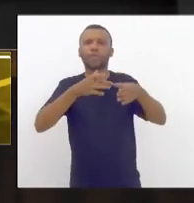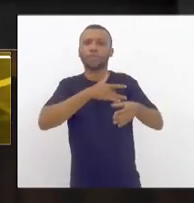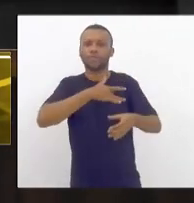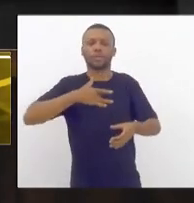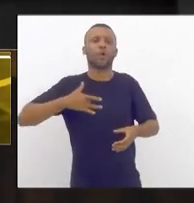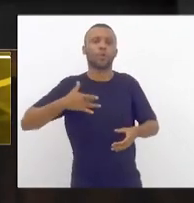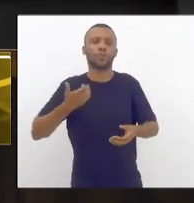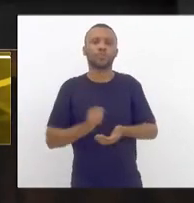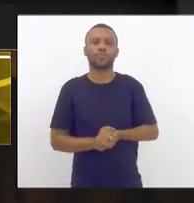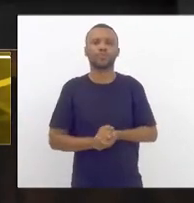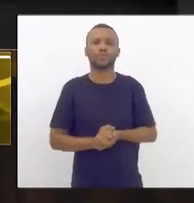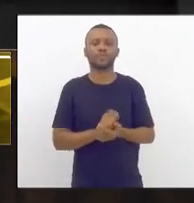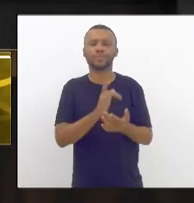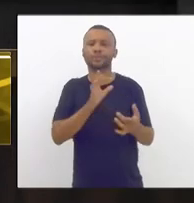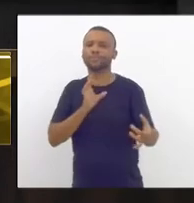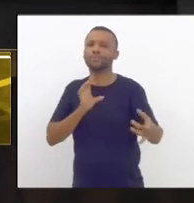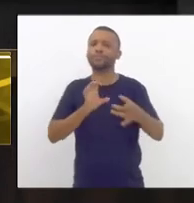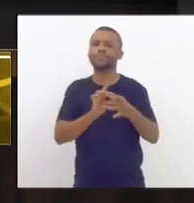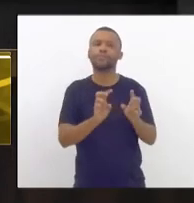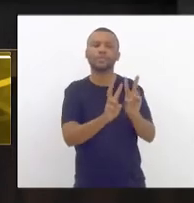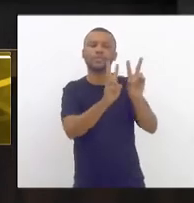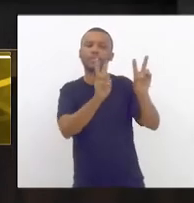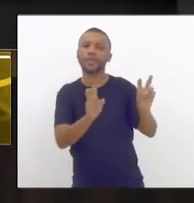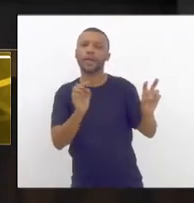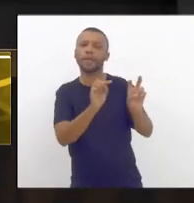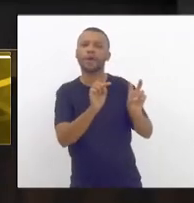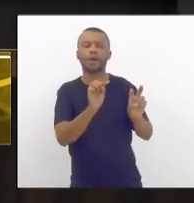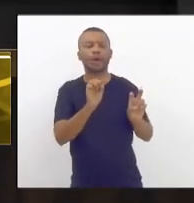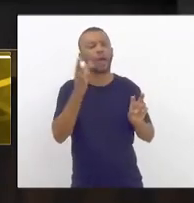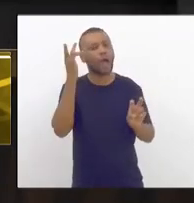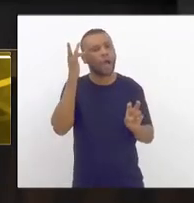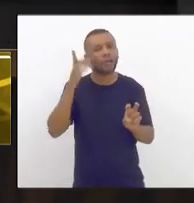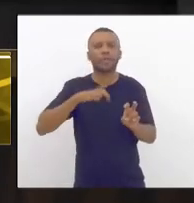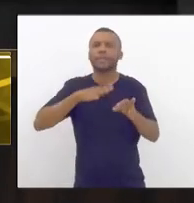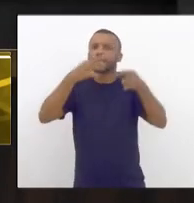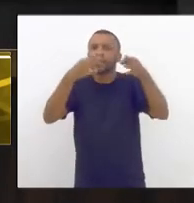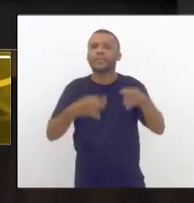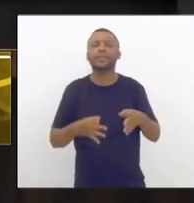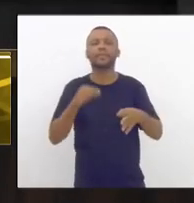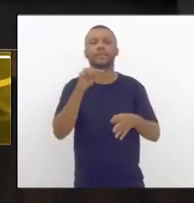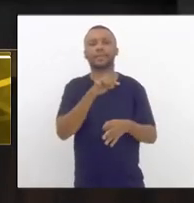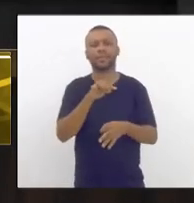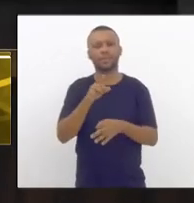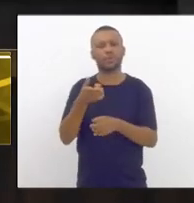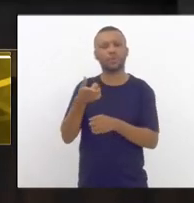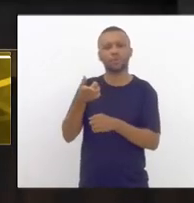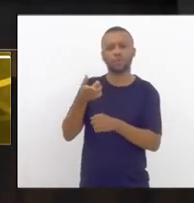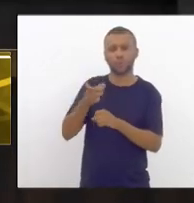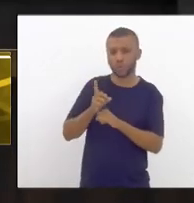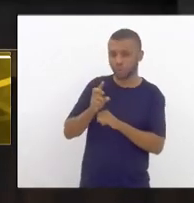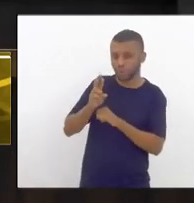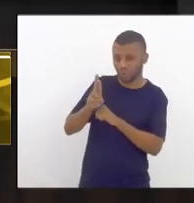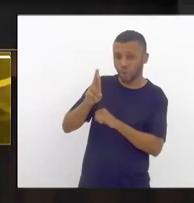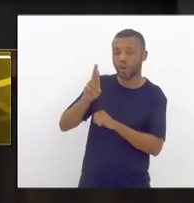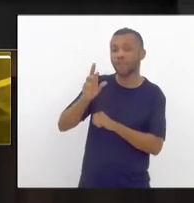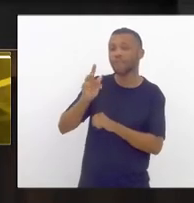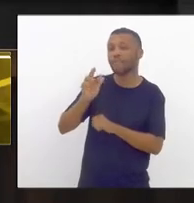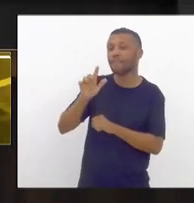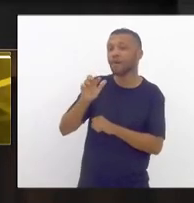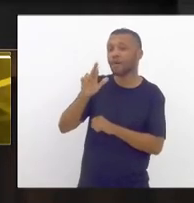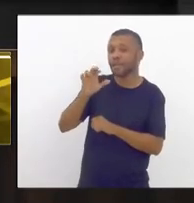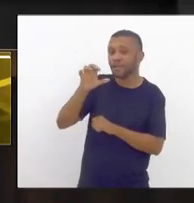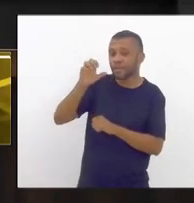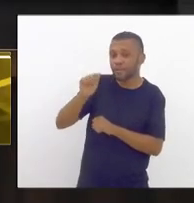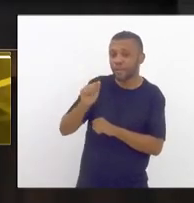aproximei problema porque sabia acho que com certeza Doutor Antônio Florêncio vai falar sobre isso também sabia do impacto da pandemia